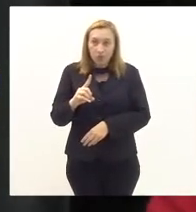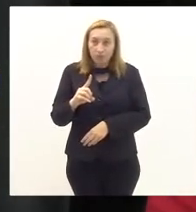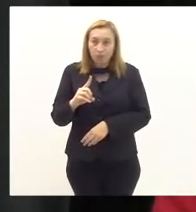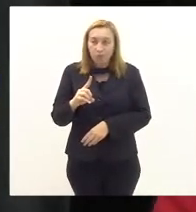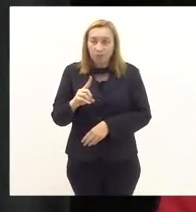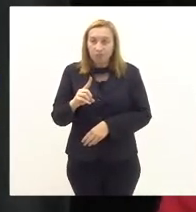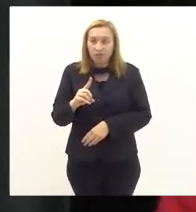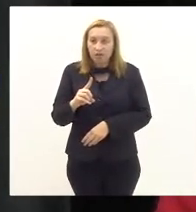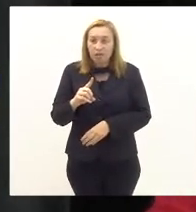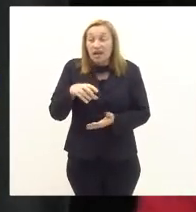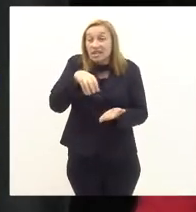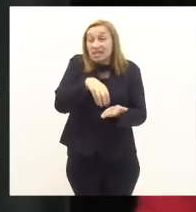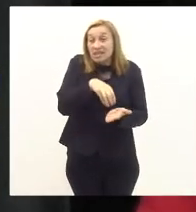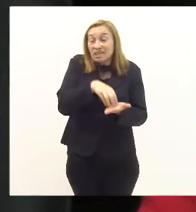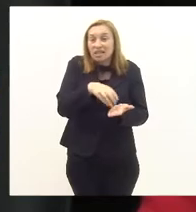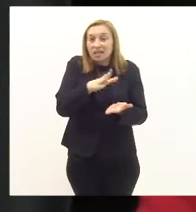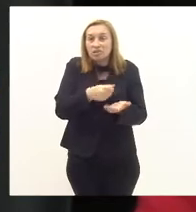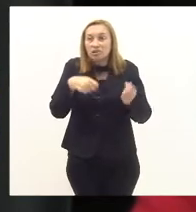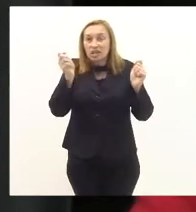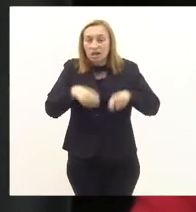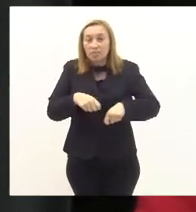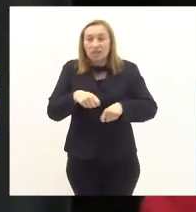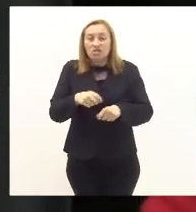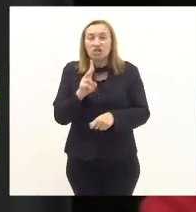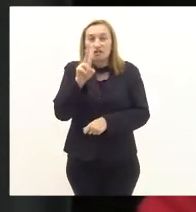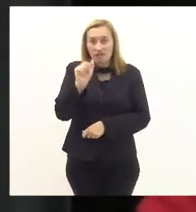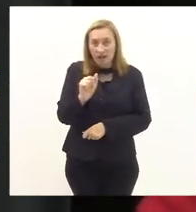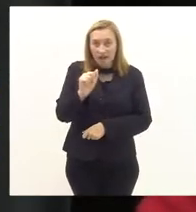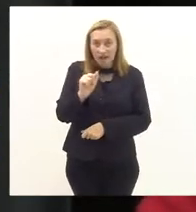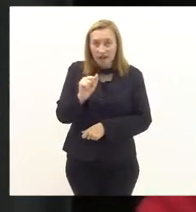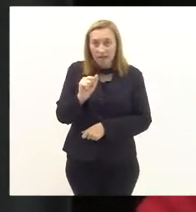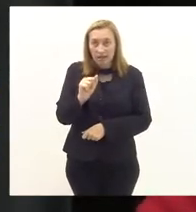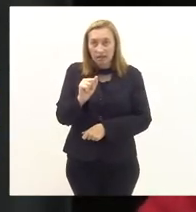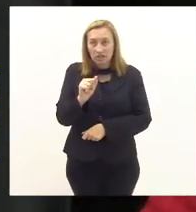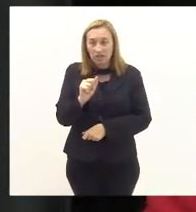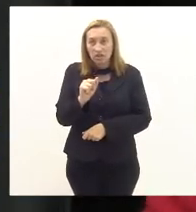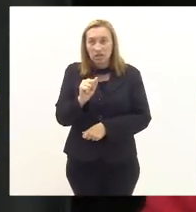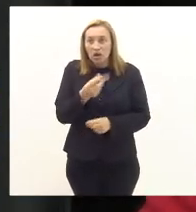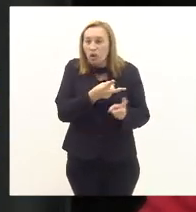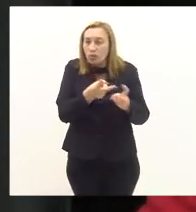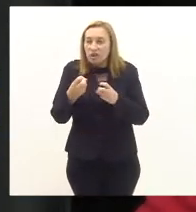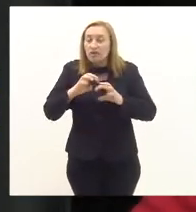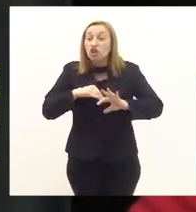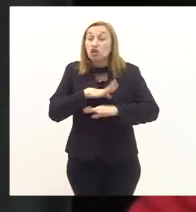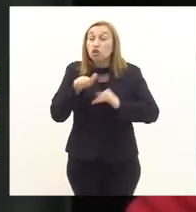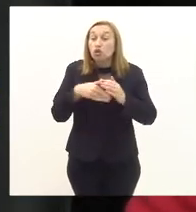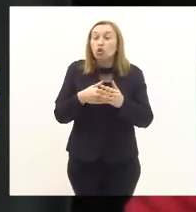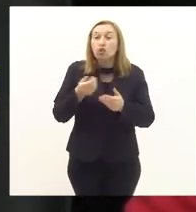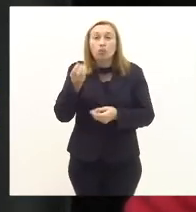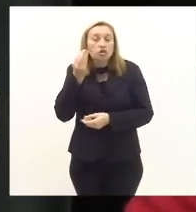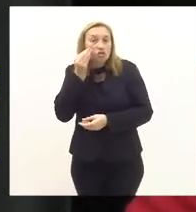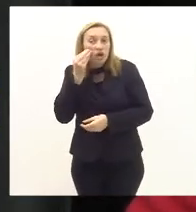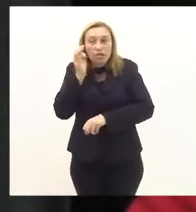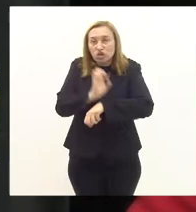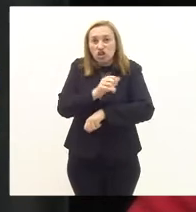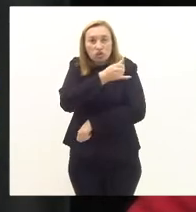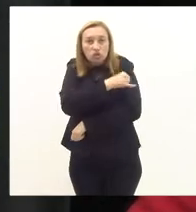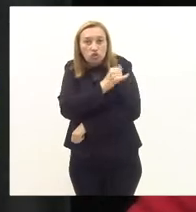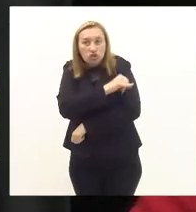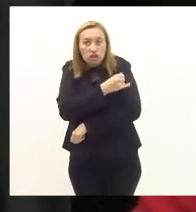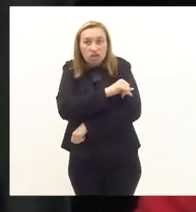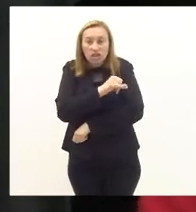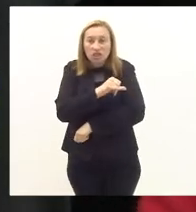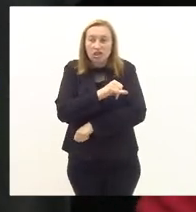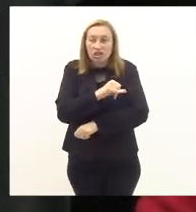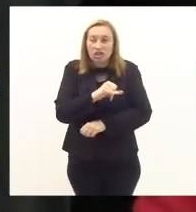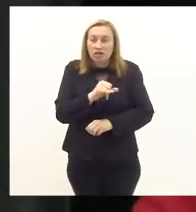da Central de Captação de Vagas. É a central que capta todas as oportunidades para o Estado do Rio de Janeiro e faz